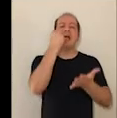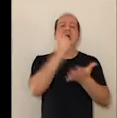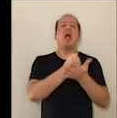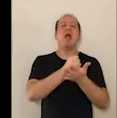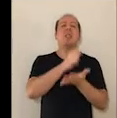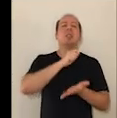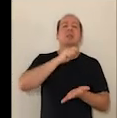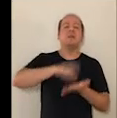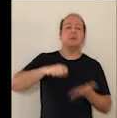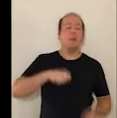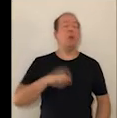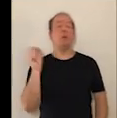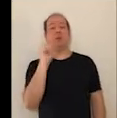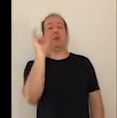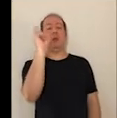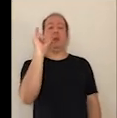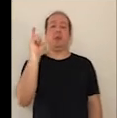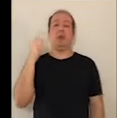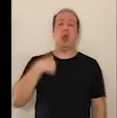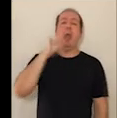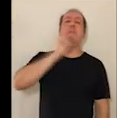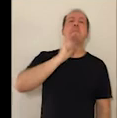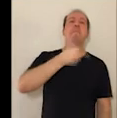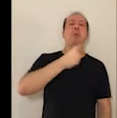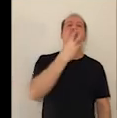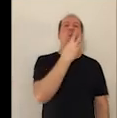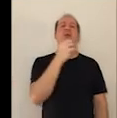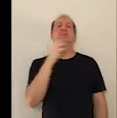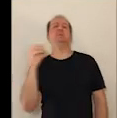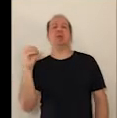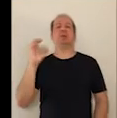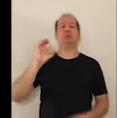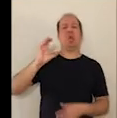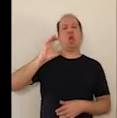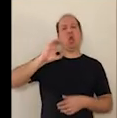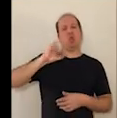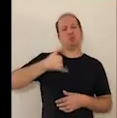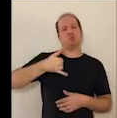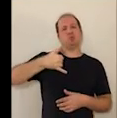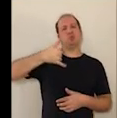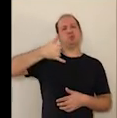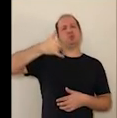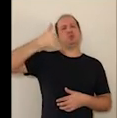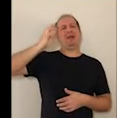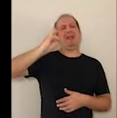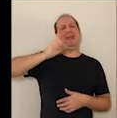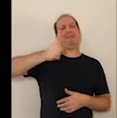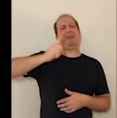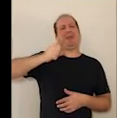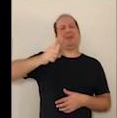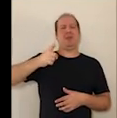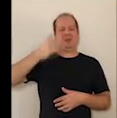Testamento, senhor. Senhor? Adiantei 1.400 sequins. Com juros fazem 3.000